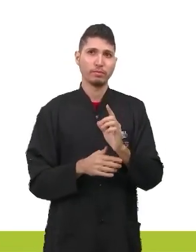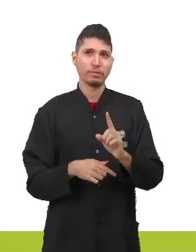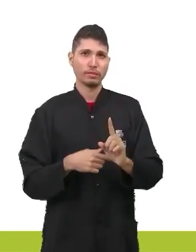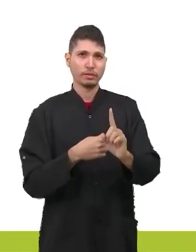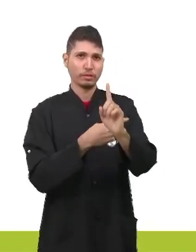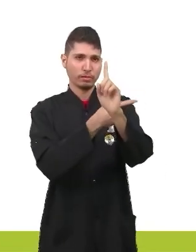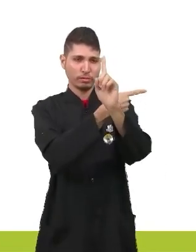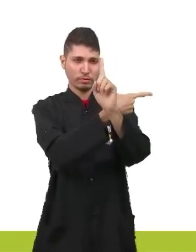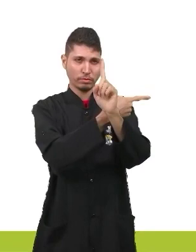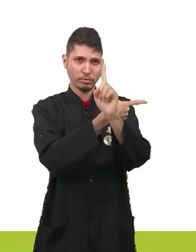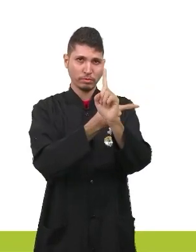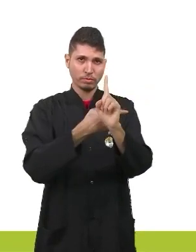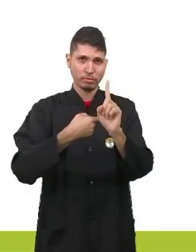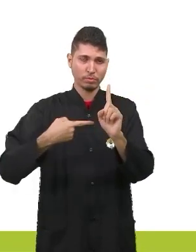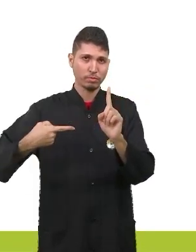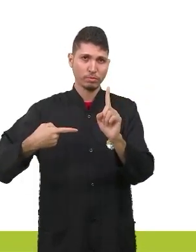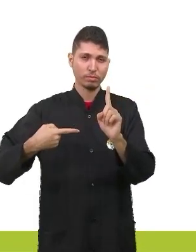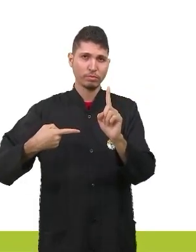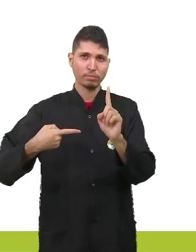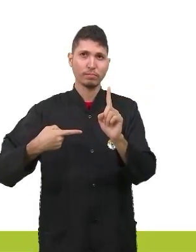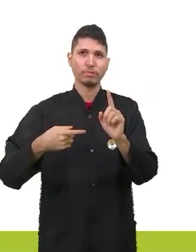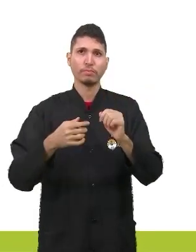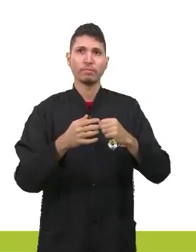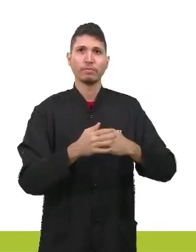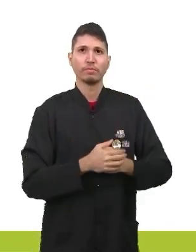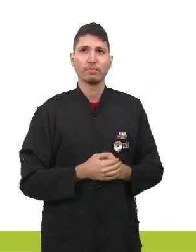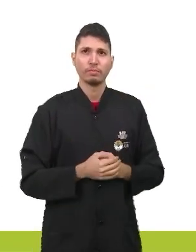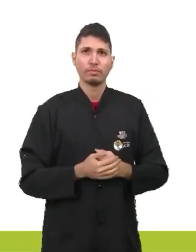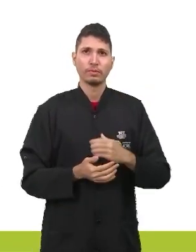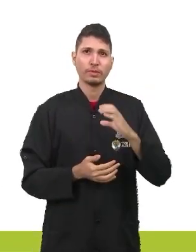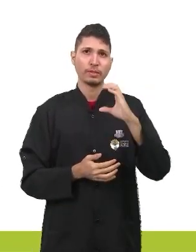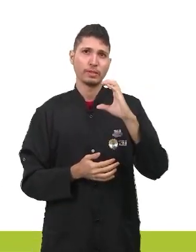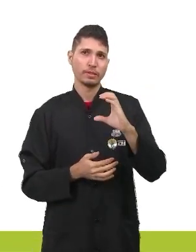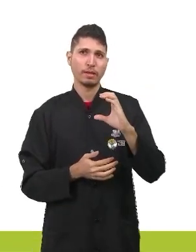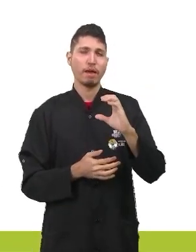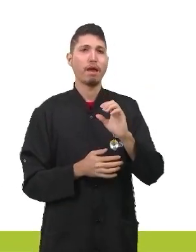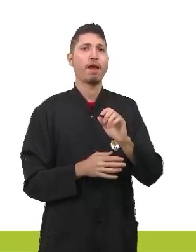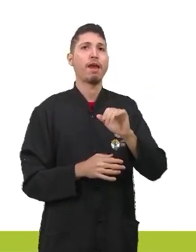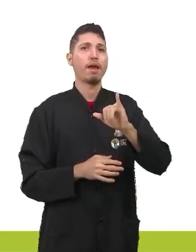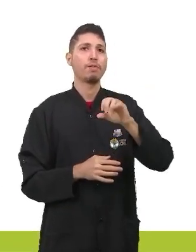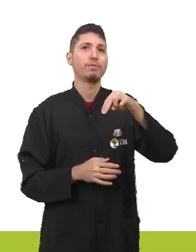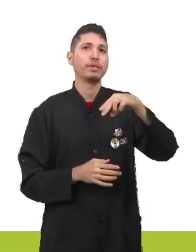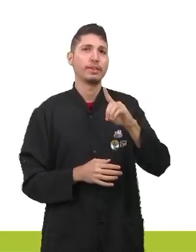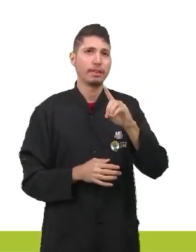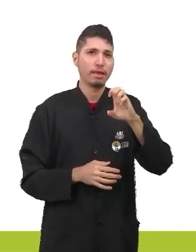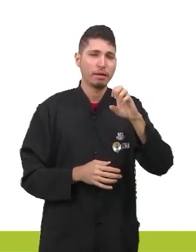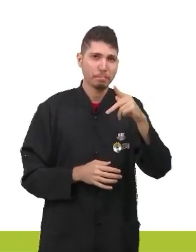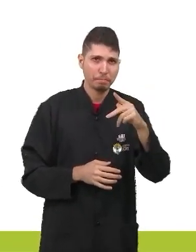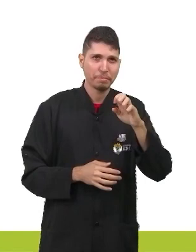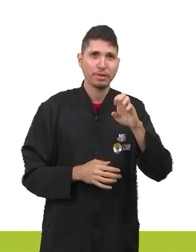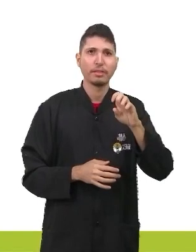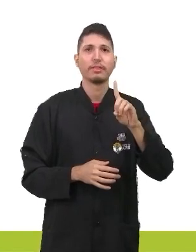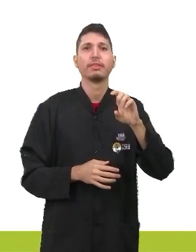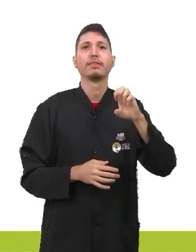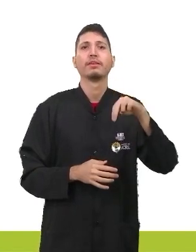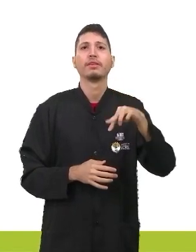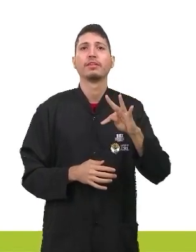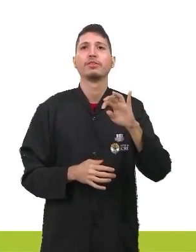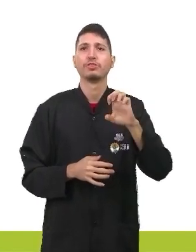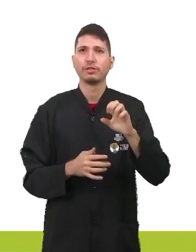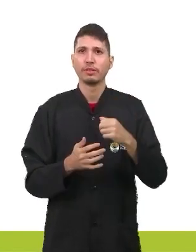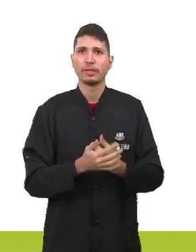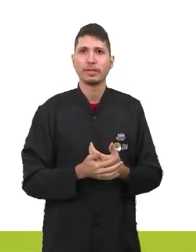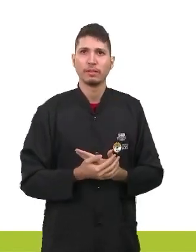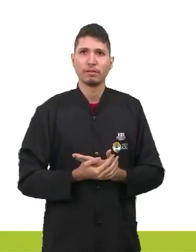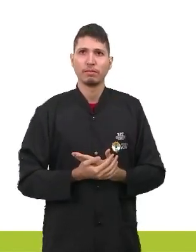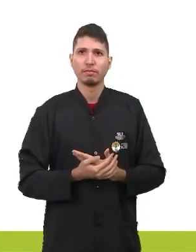deve ter visto isso, né? Ponto C é o termo independente. Os zeros da função são os únicos pontos que tocam reta x. O vértice